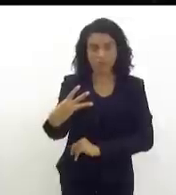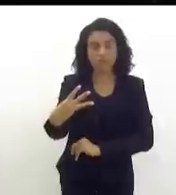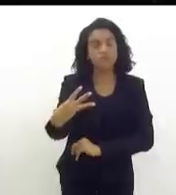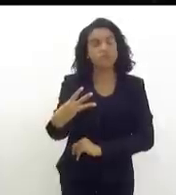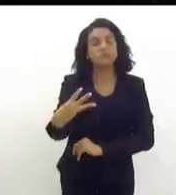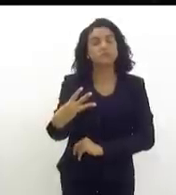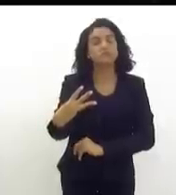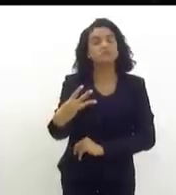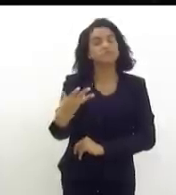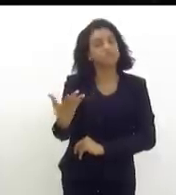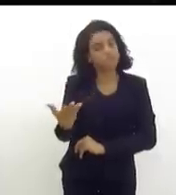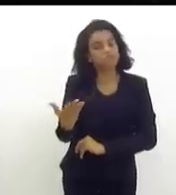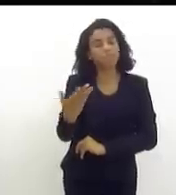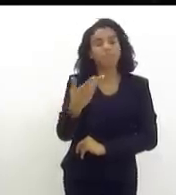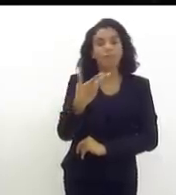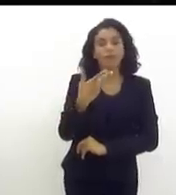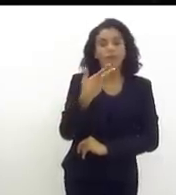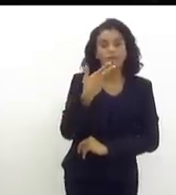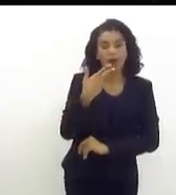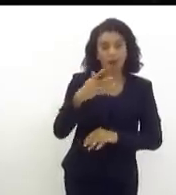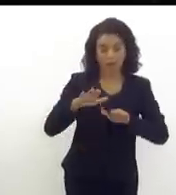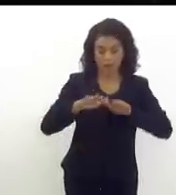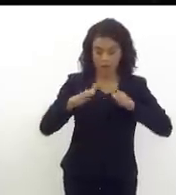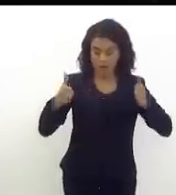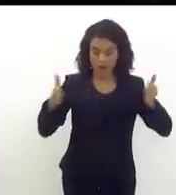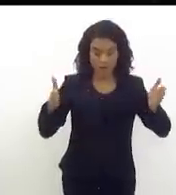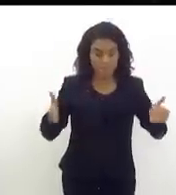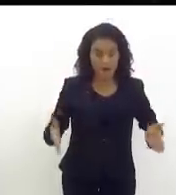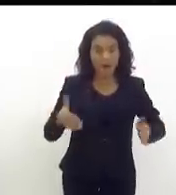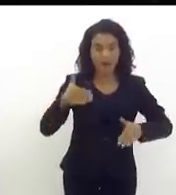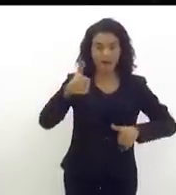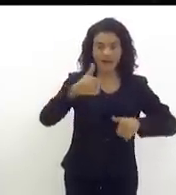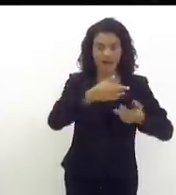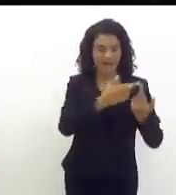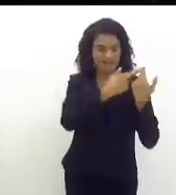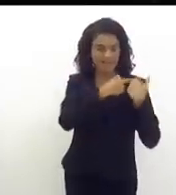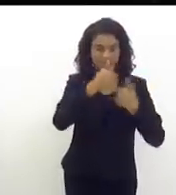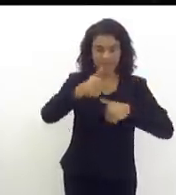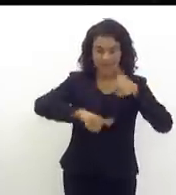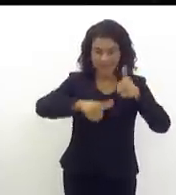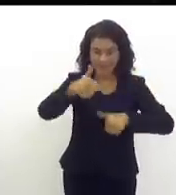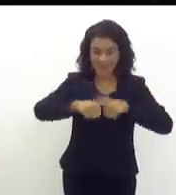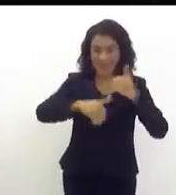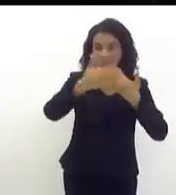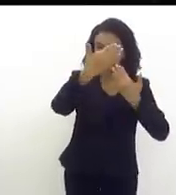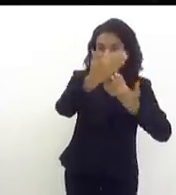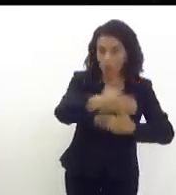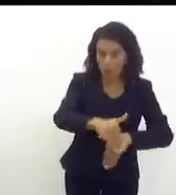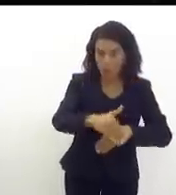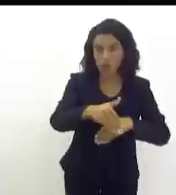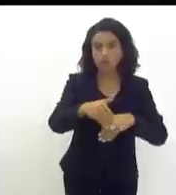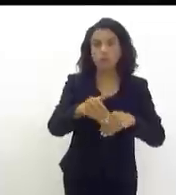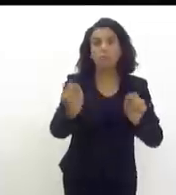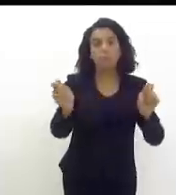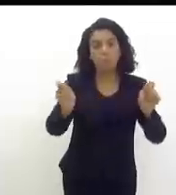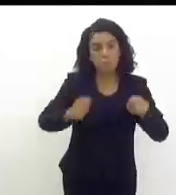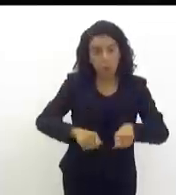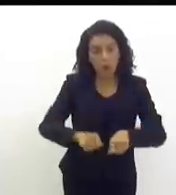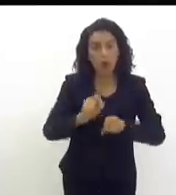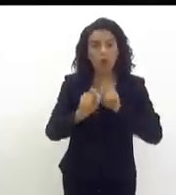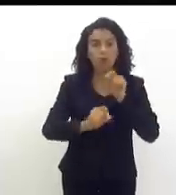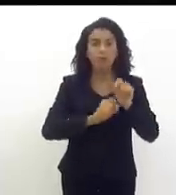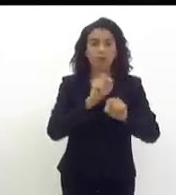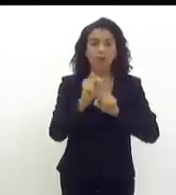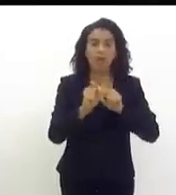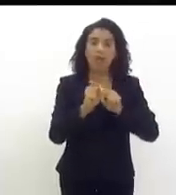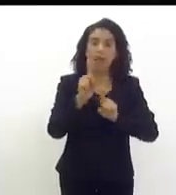que a banca elaboradora uma empresa pode haver sim dispensa de chamada